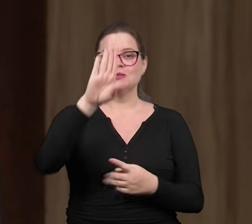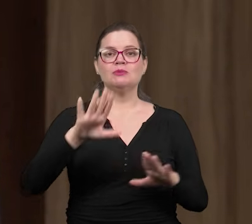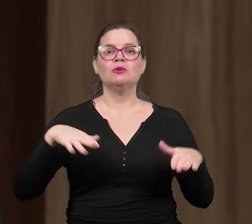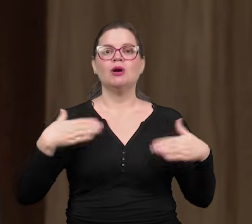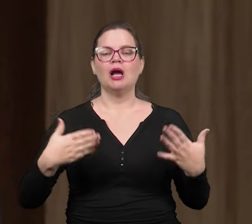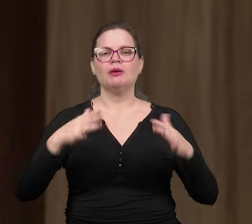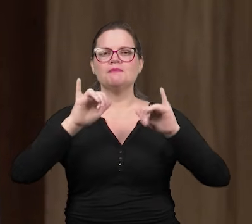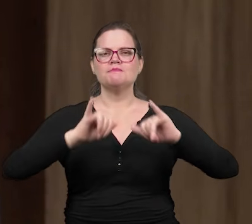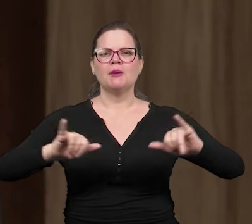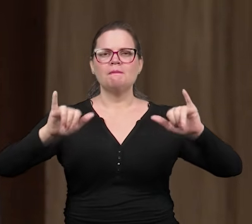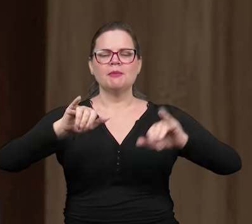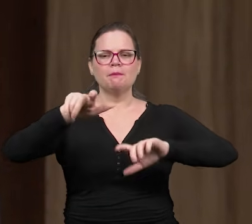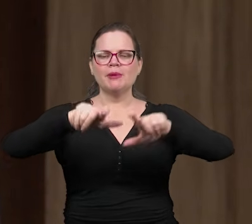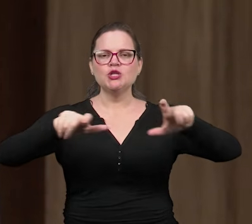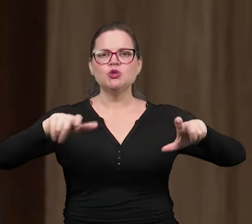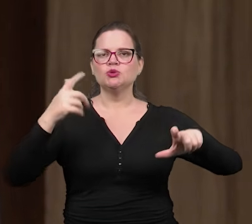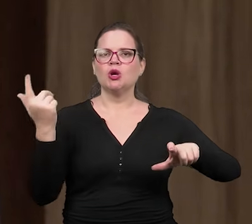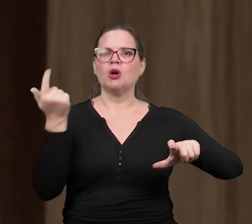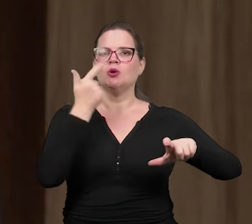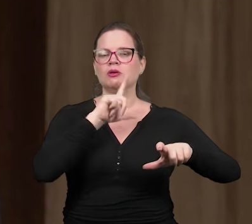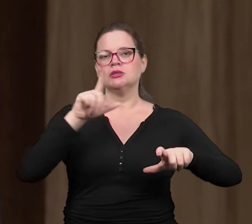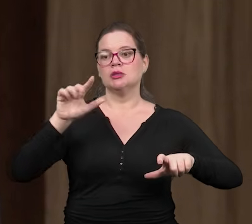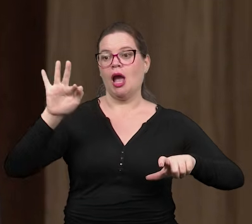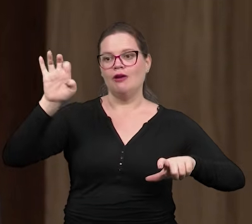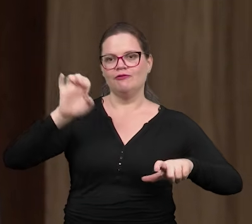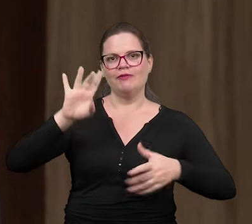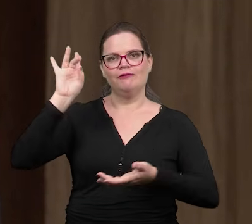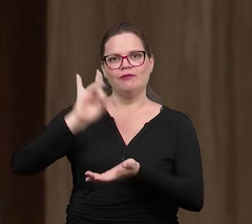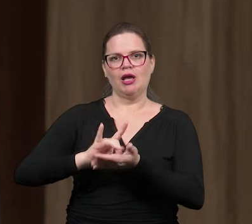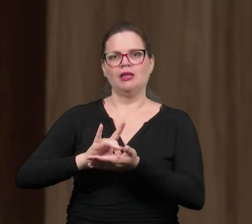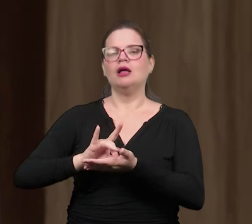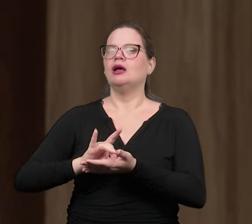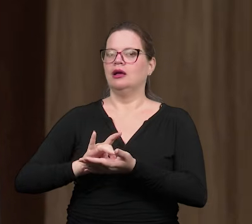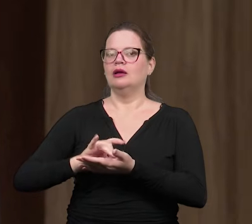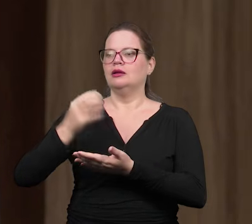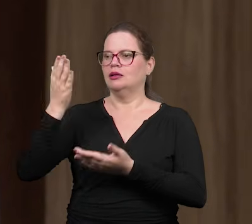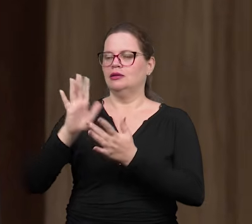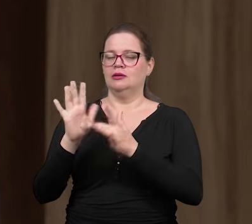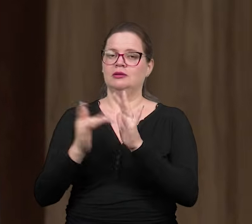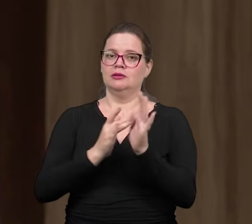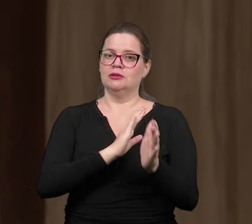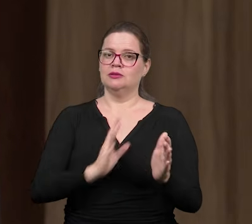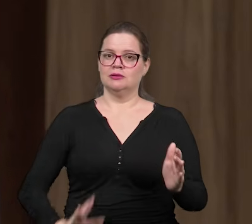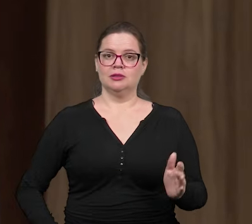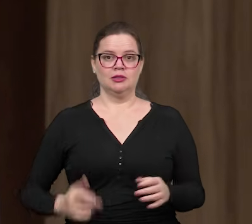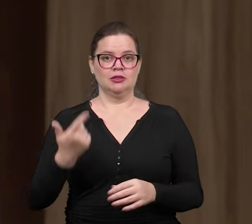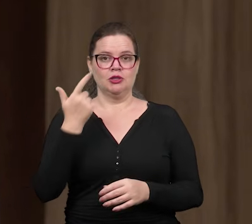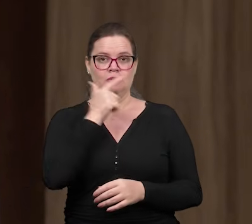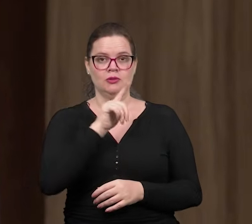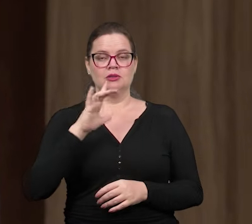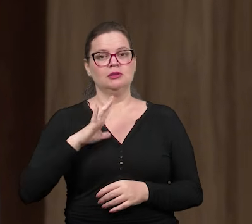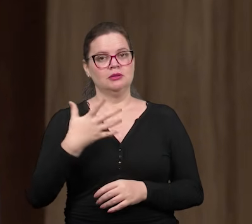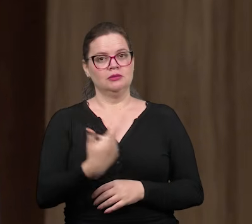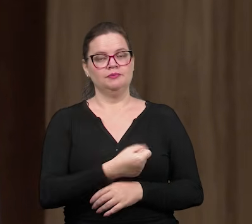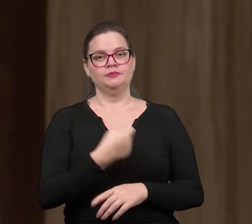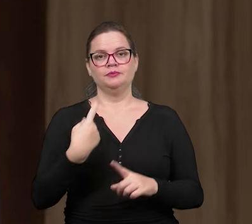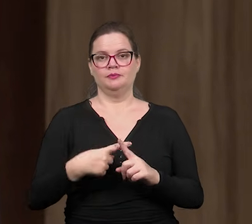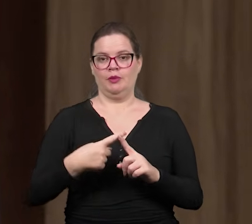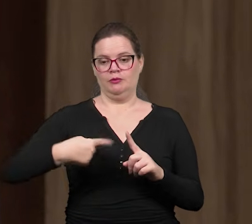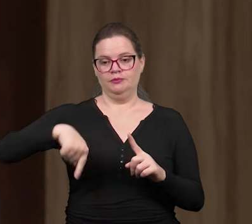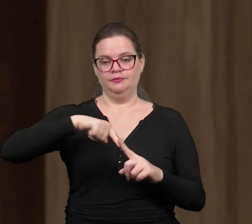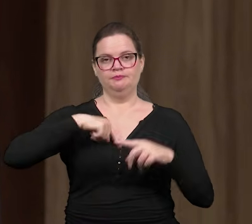de difundir no mundo a fé em Cristo. É verdade. Né? Quando nós pregamos a